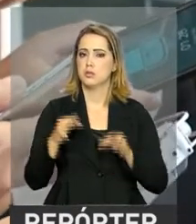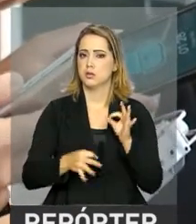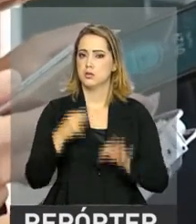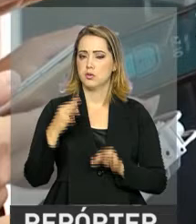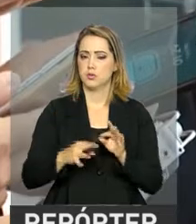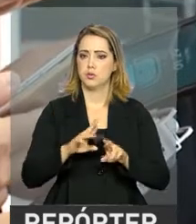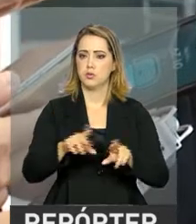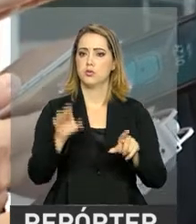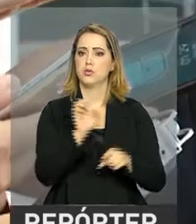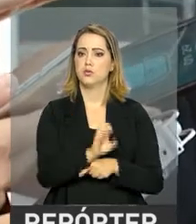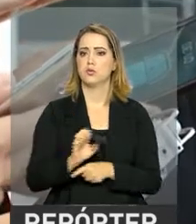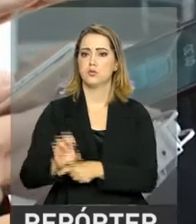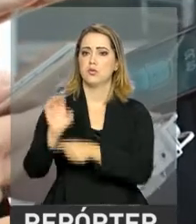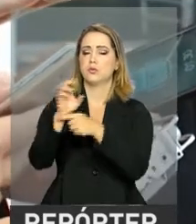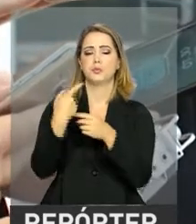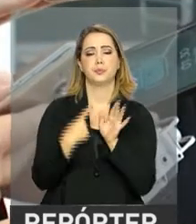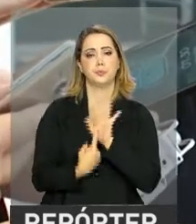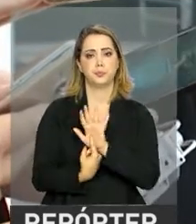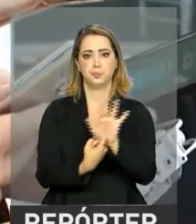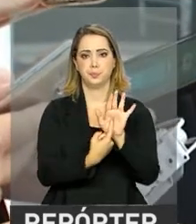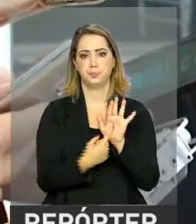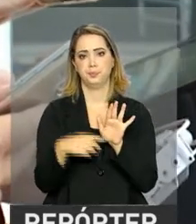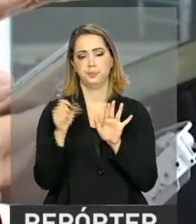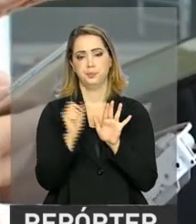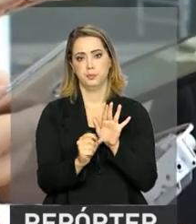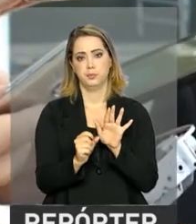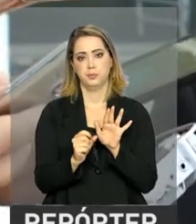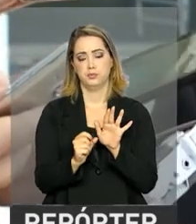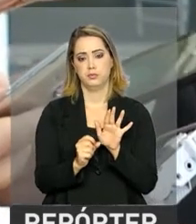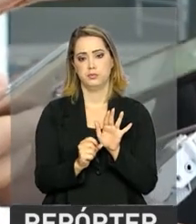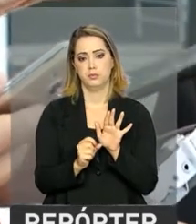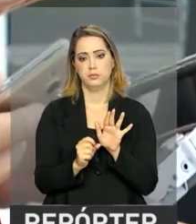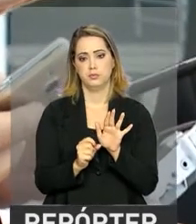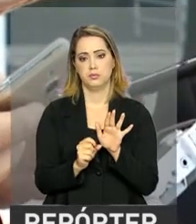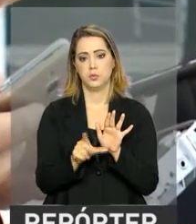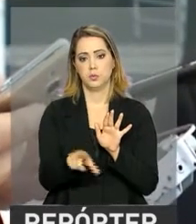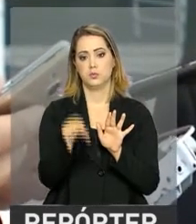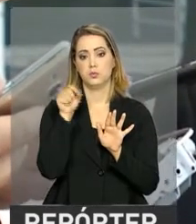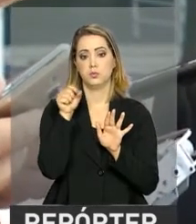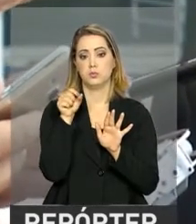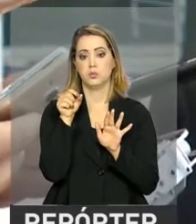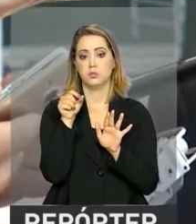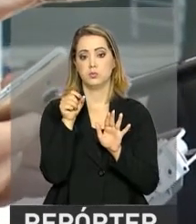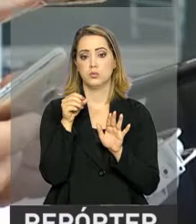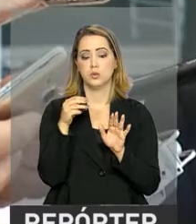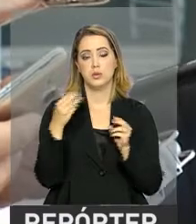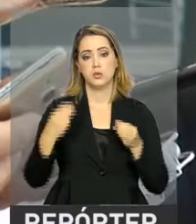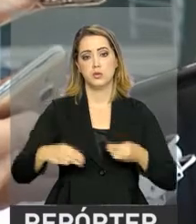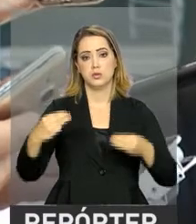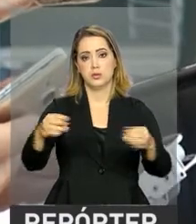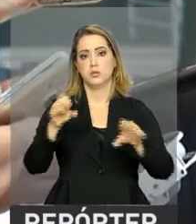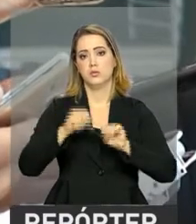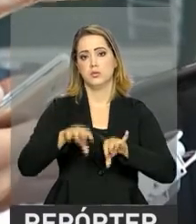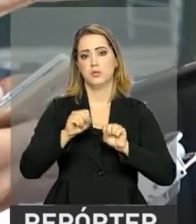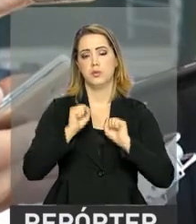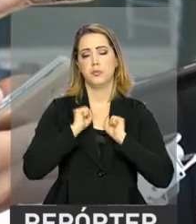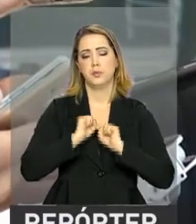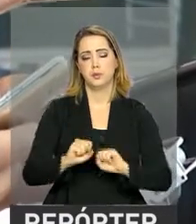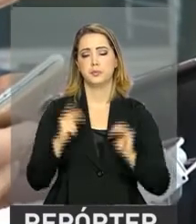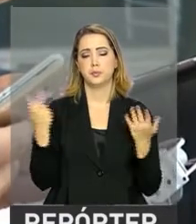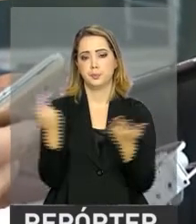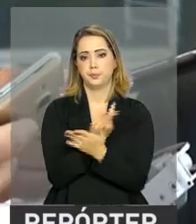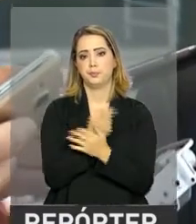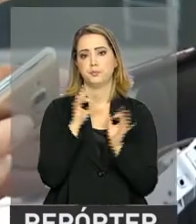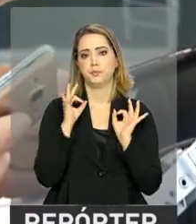ela tornará público essa decisão do Ministério da Educação para que a gente possa